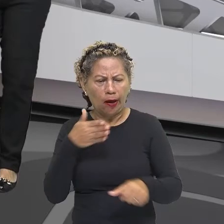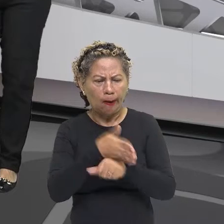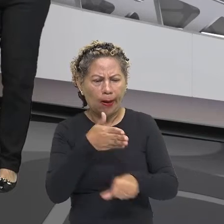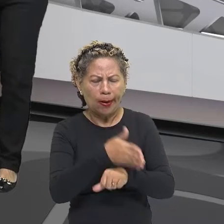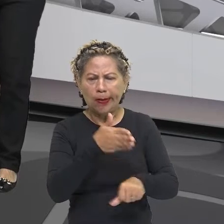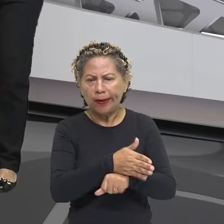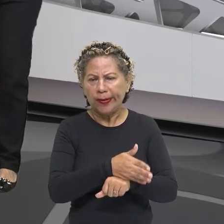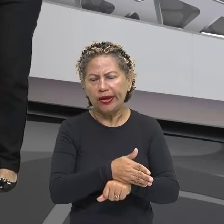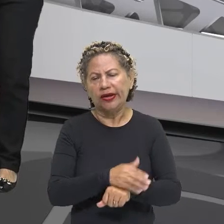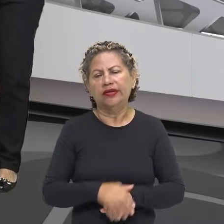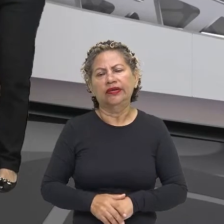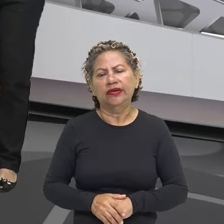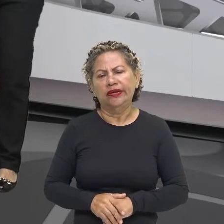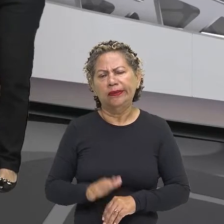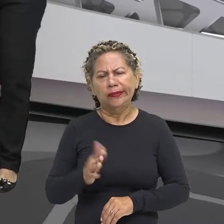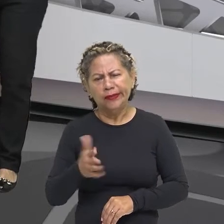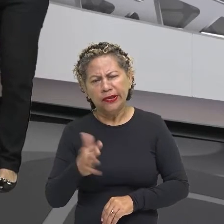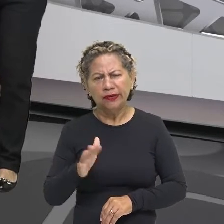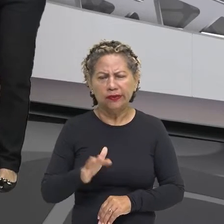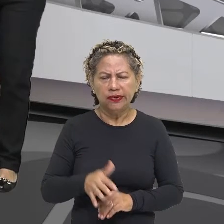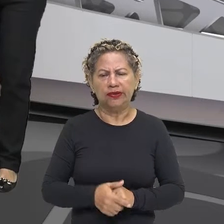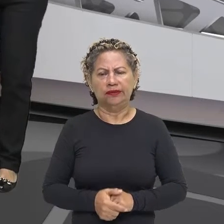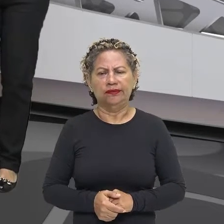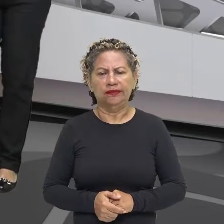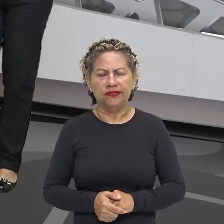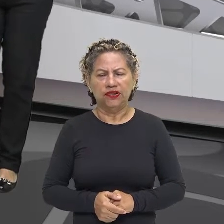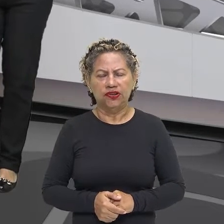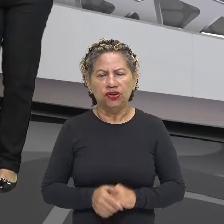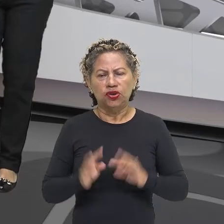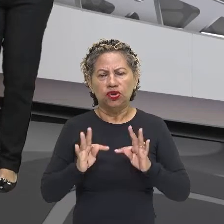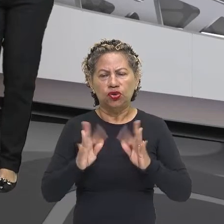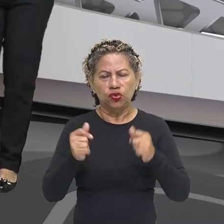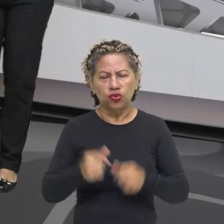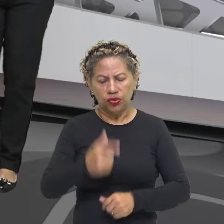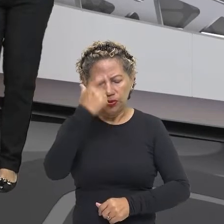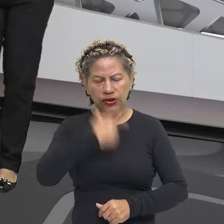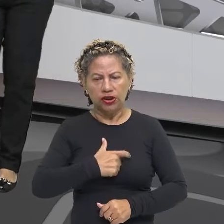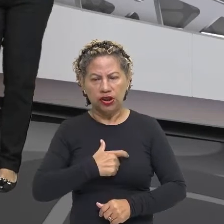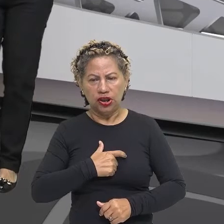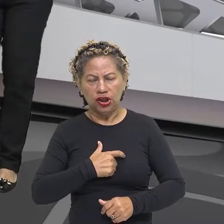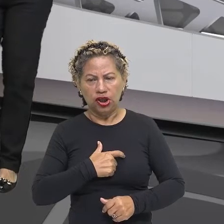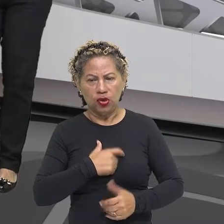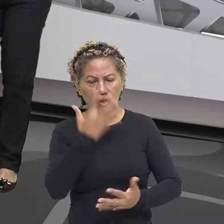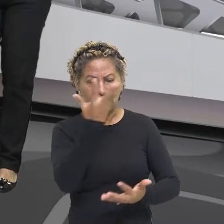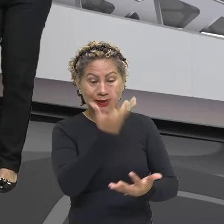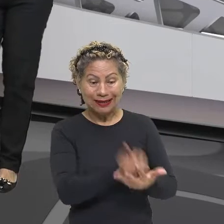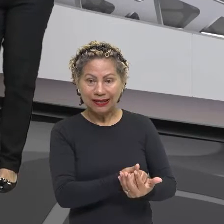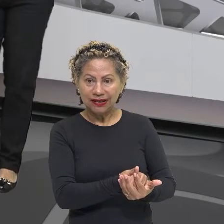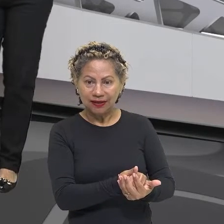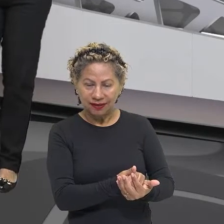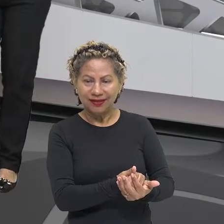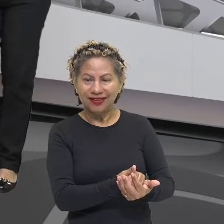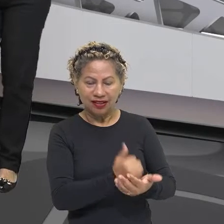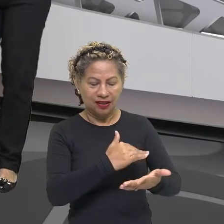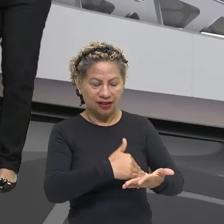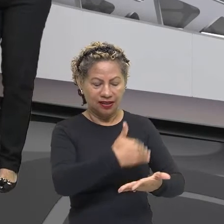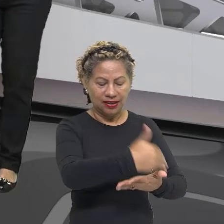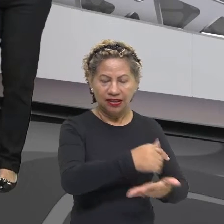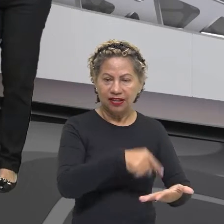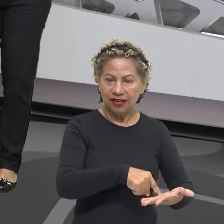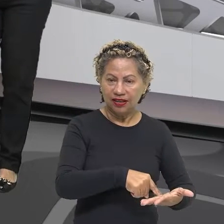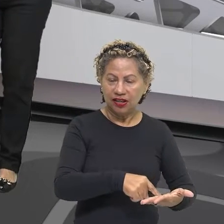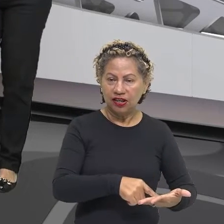para terem o seu nível de acesso limitado. Então, é mais ou menos parecido com a conta